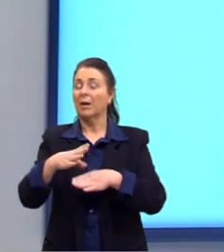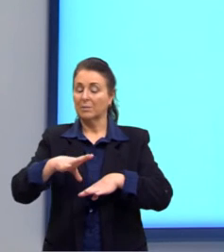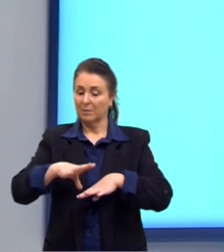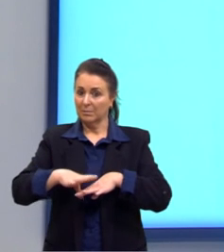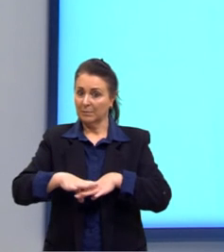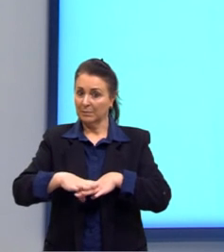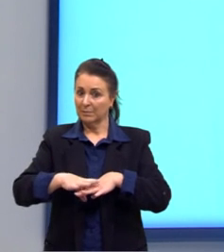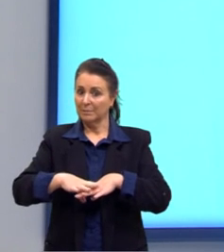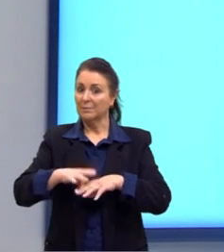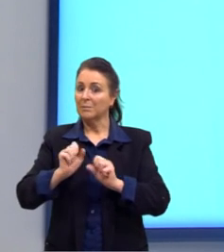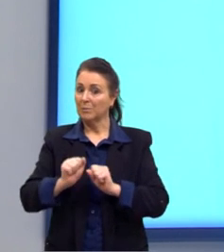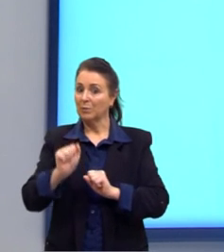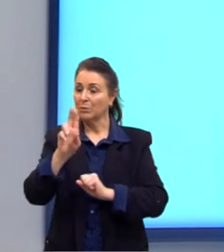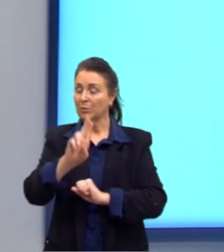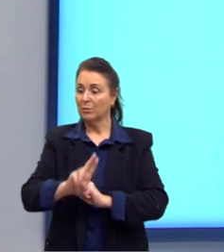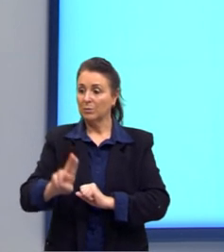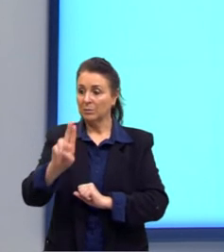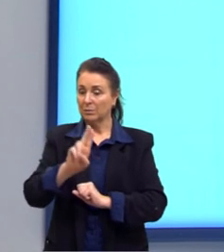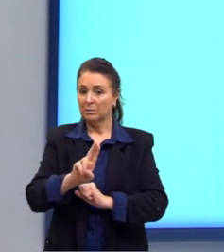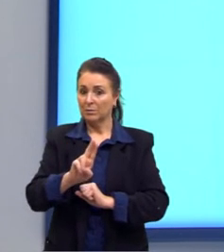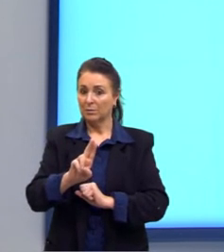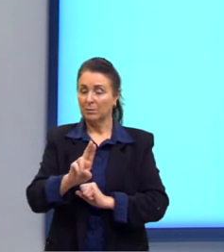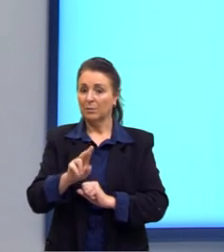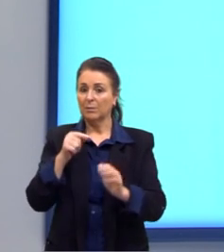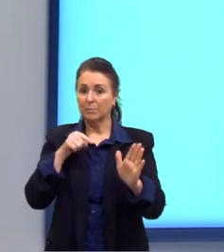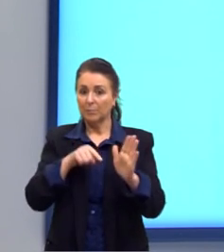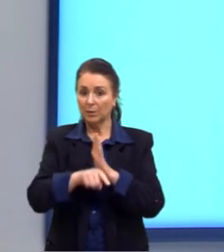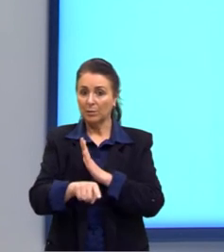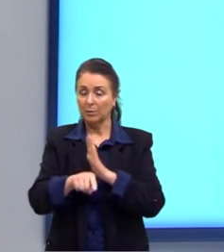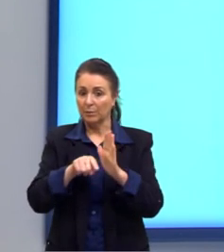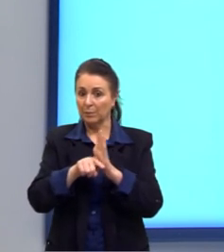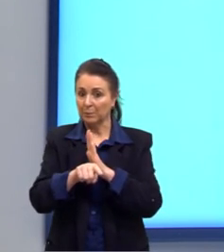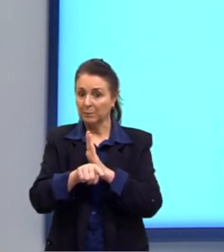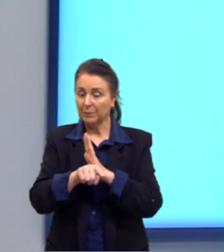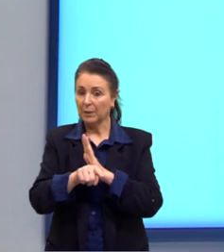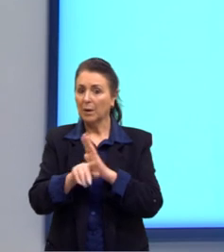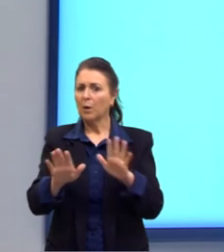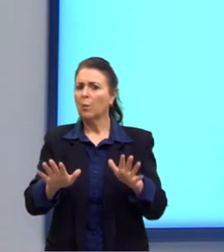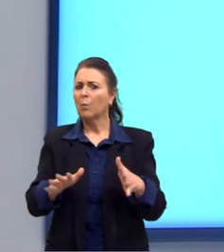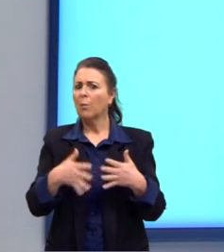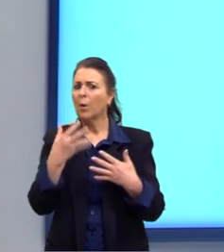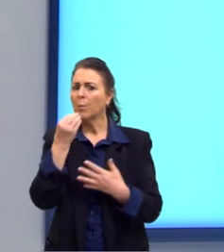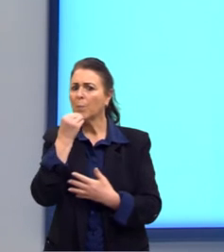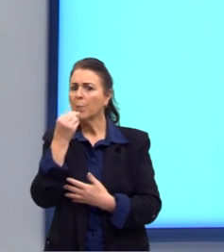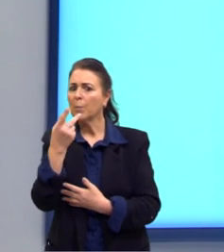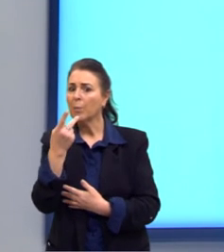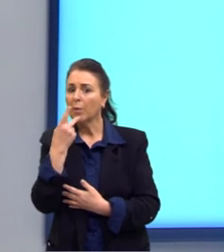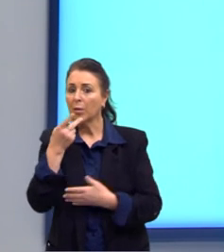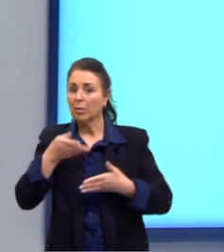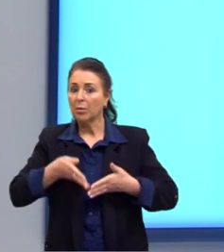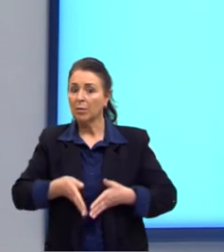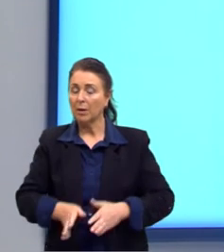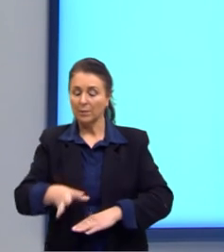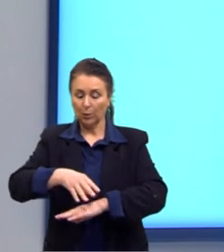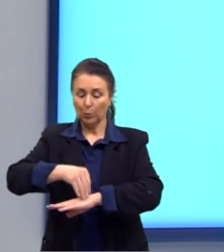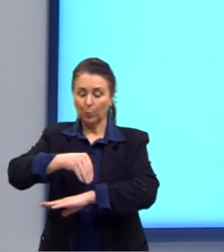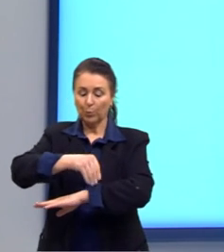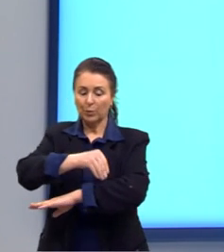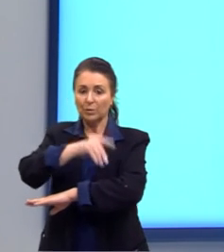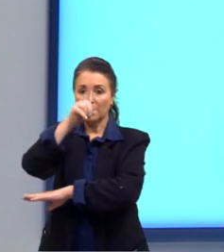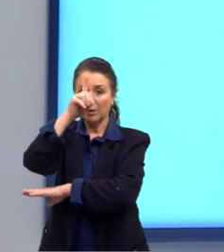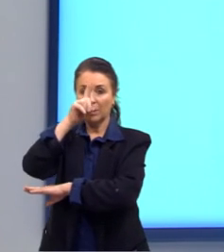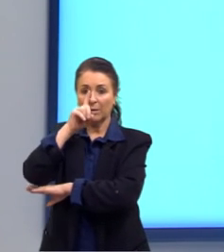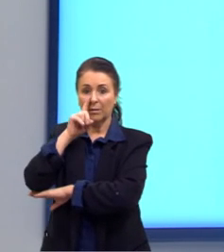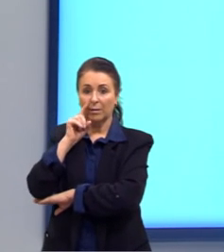matemática então é como a questão pergunta né qual a probabilidade de nascer com pelagem